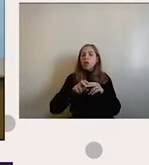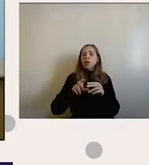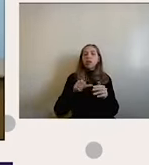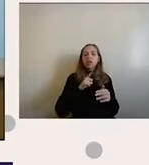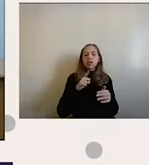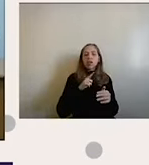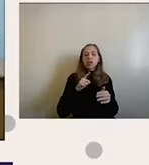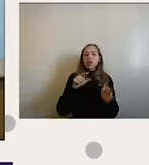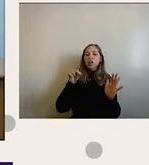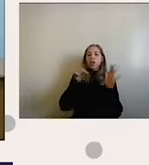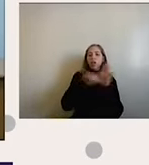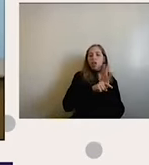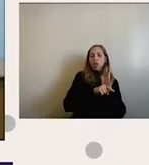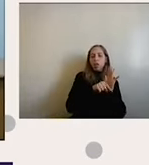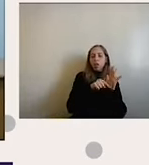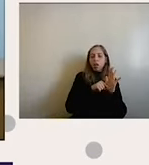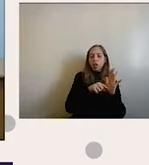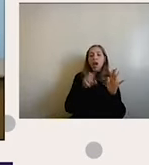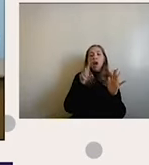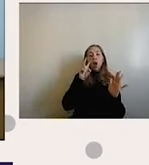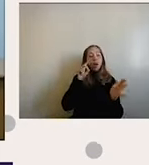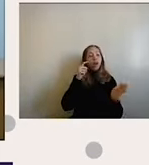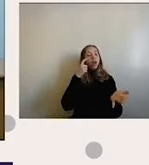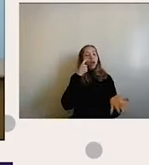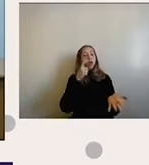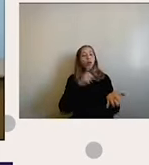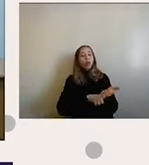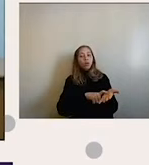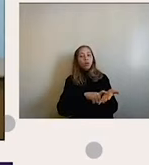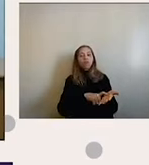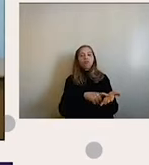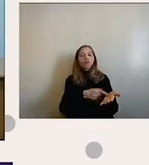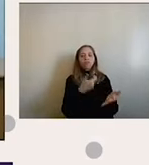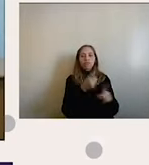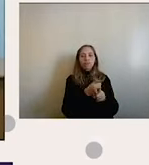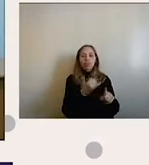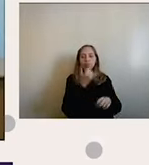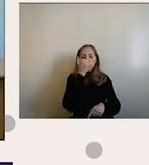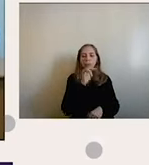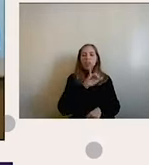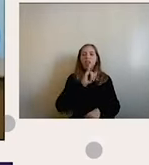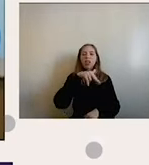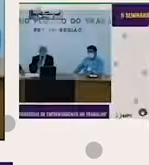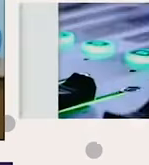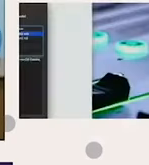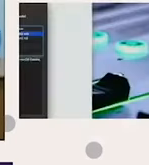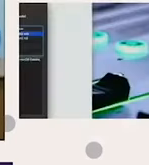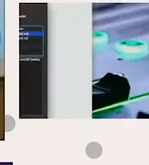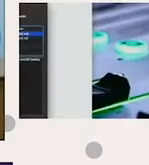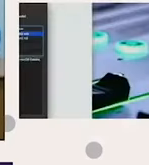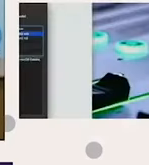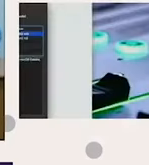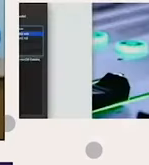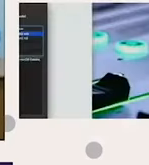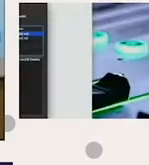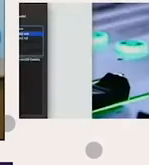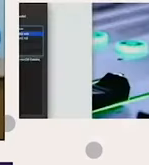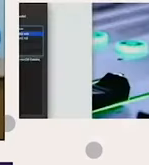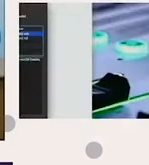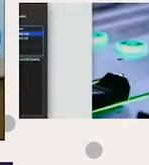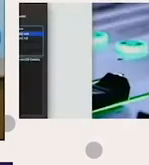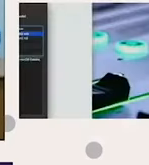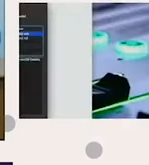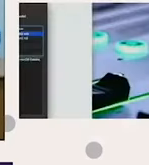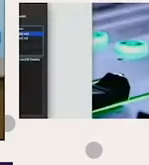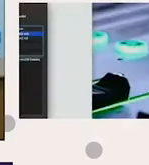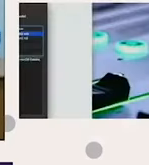acidente de trabalho, quando o INSS não reconhece e a empresa não aceita o retorno. O que